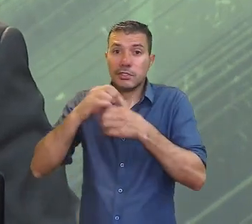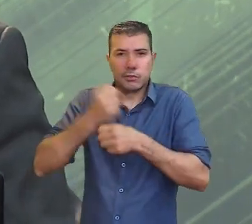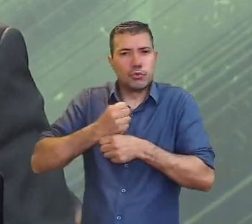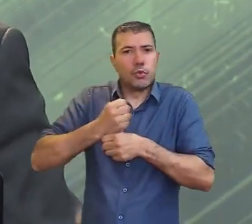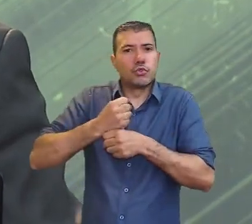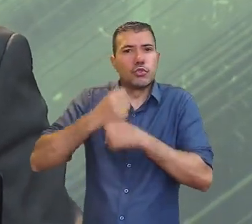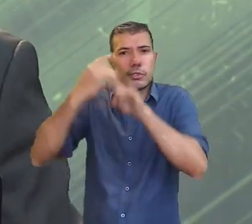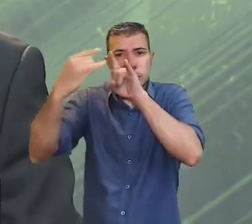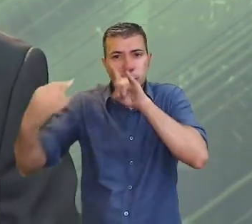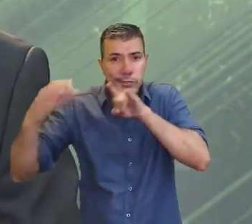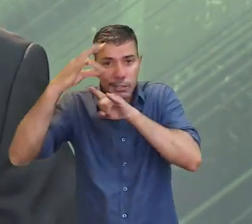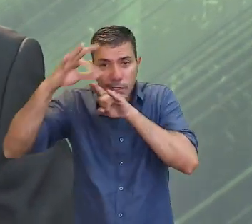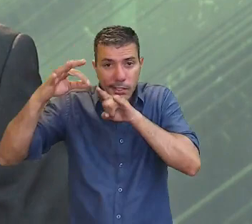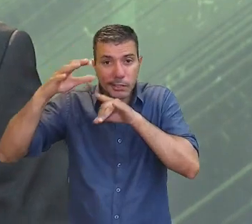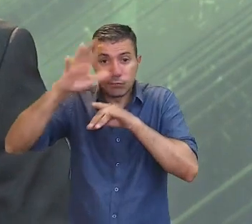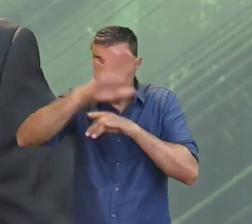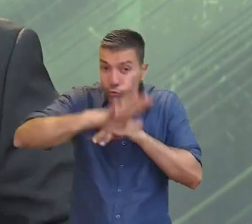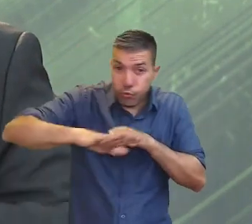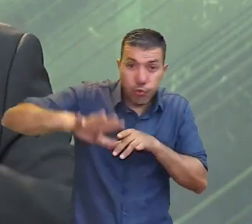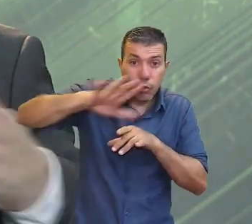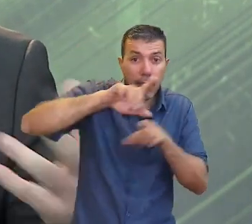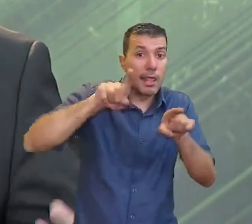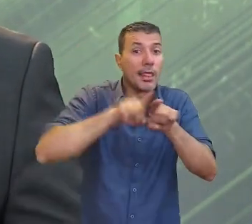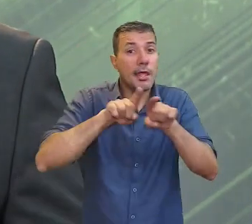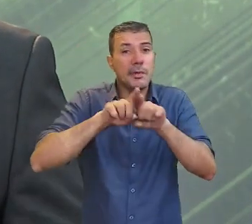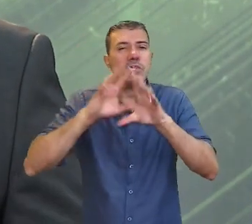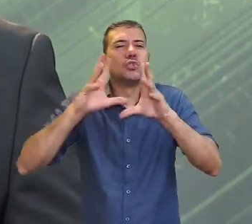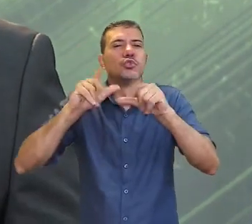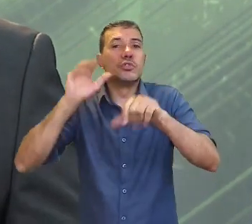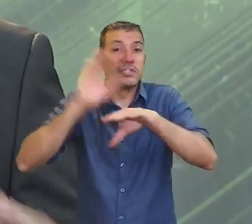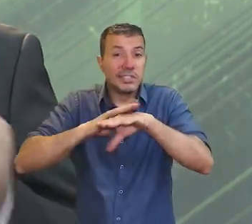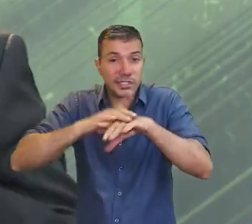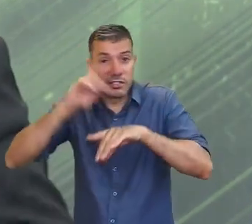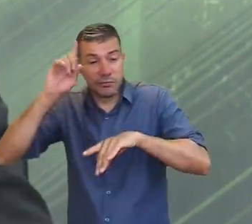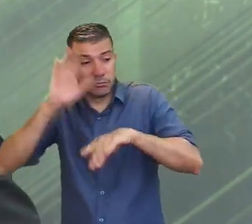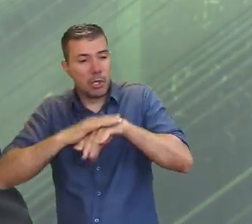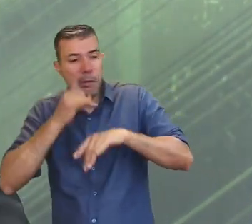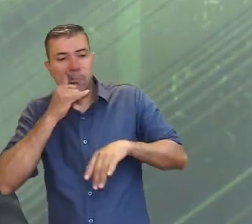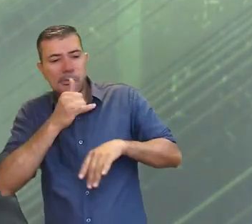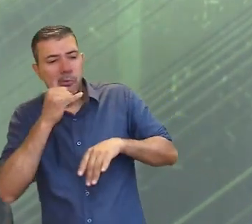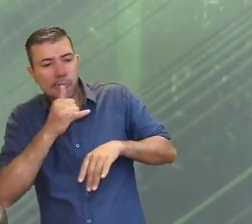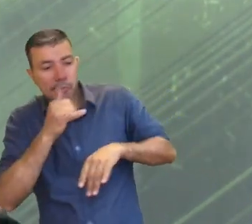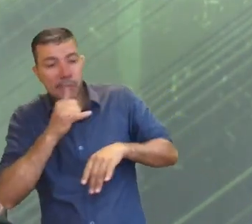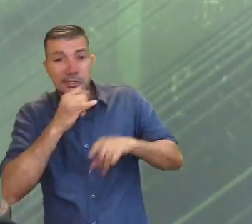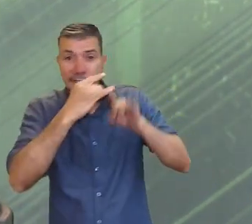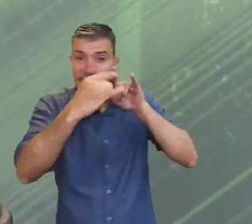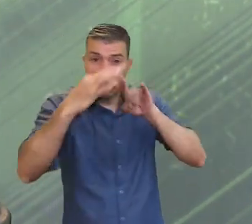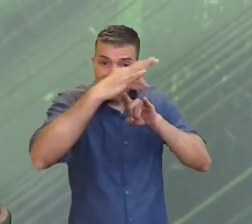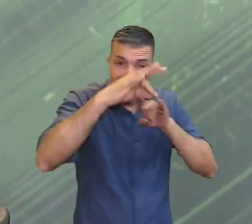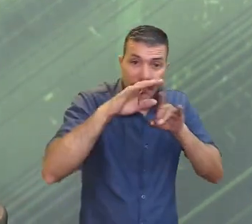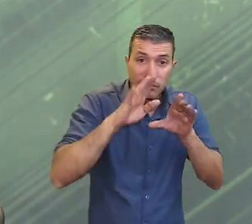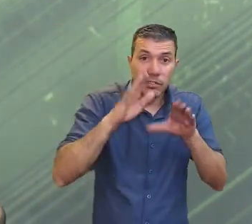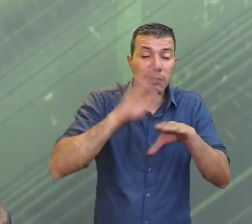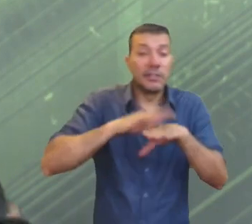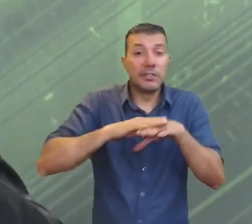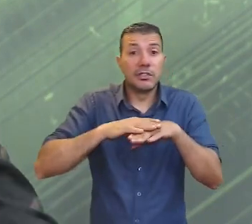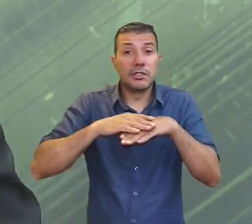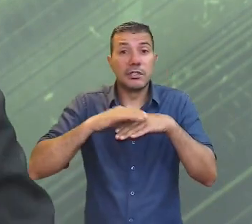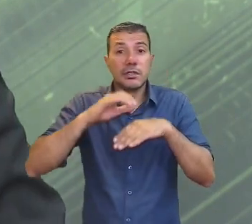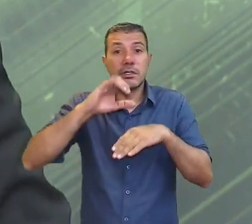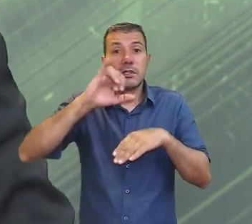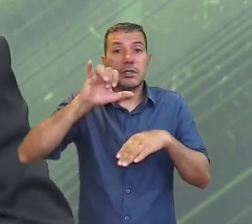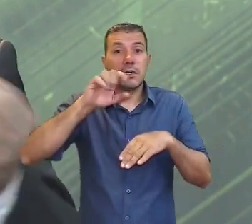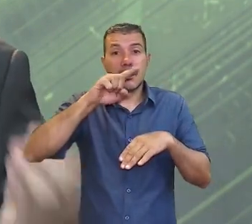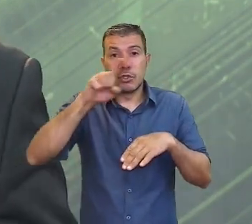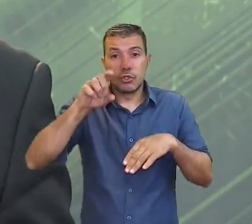do templo, da cidade e também de tudo aquilo que Deus havia pedido. Este templo agora reformado recebeu o nome do templo de